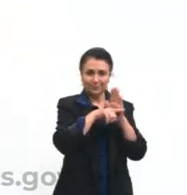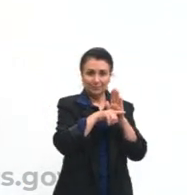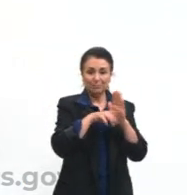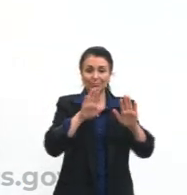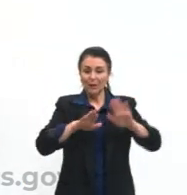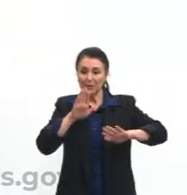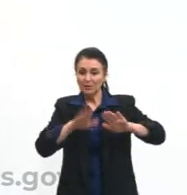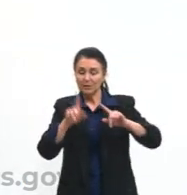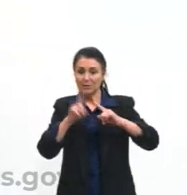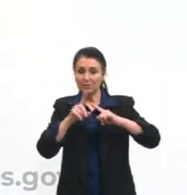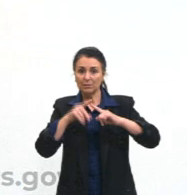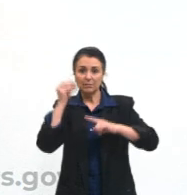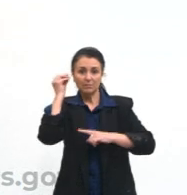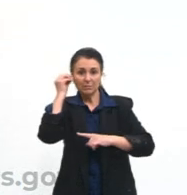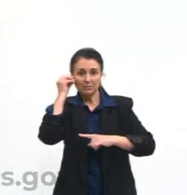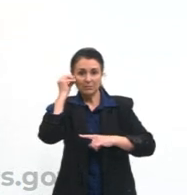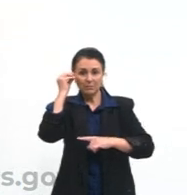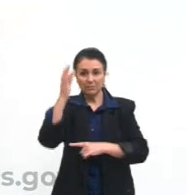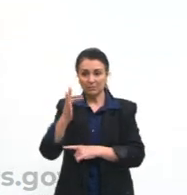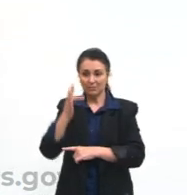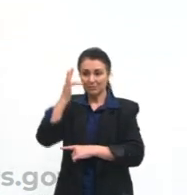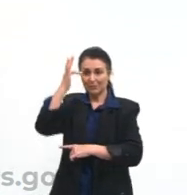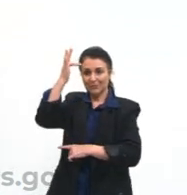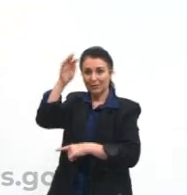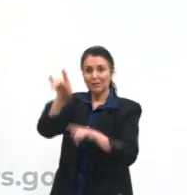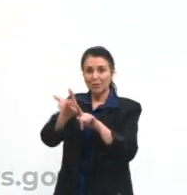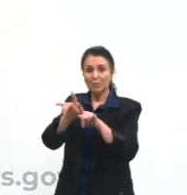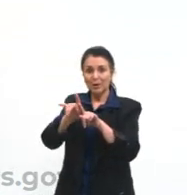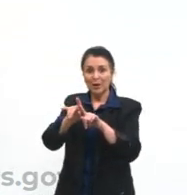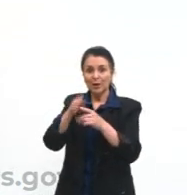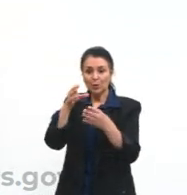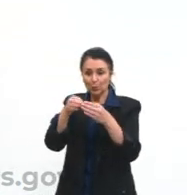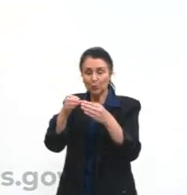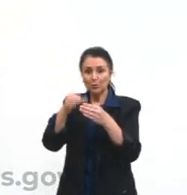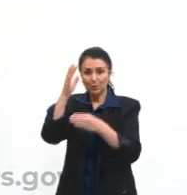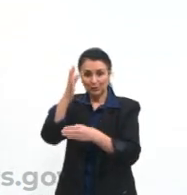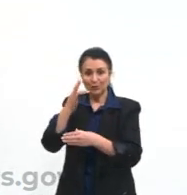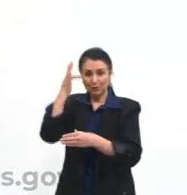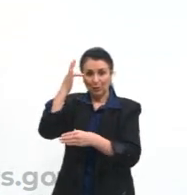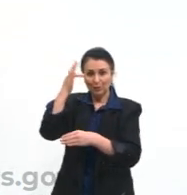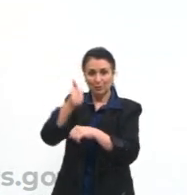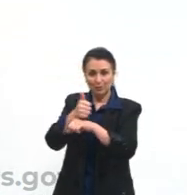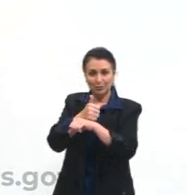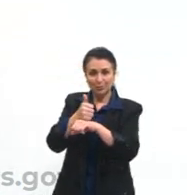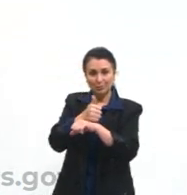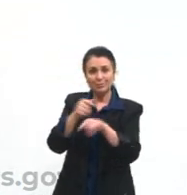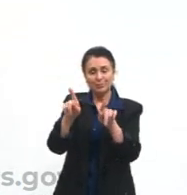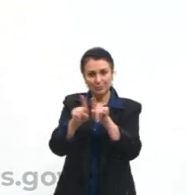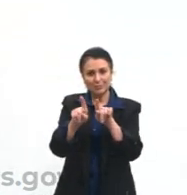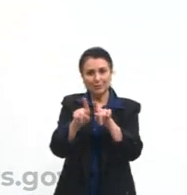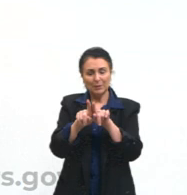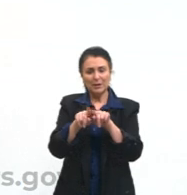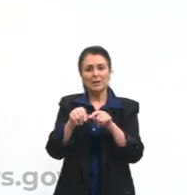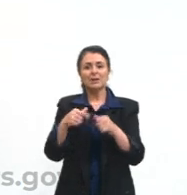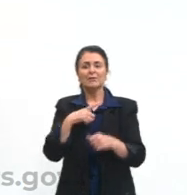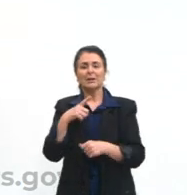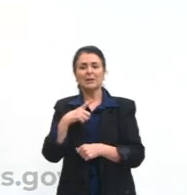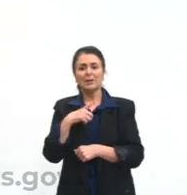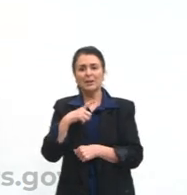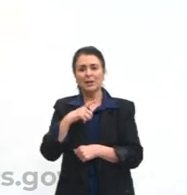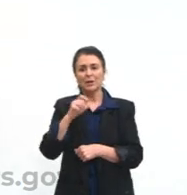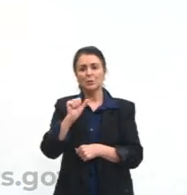experimento músicas próprias filosofia depois os próprios filósofos a própria sociologia e que aí que vai entrar questão do Aaron Smith né